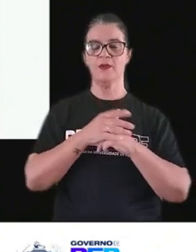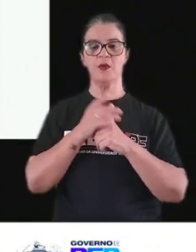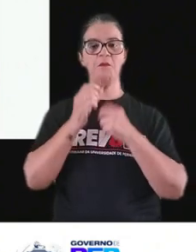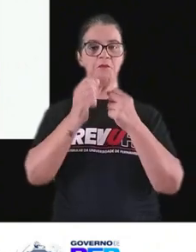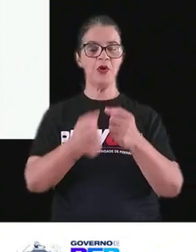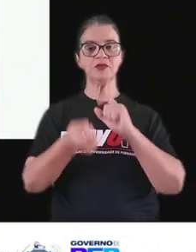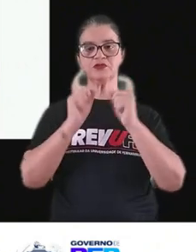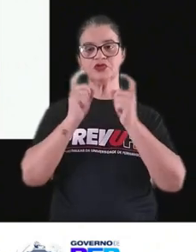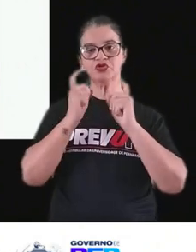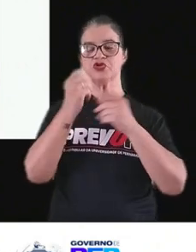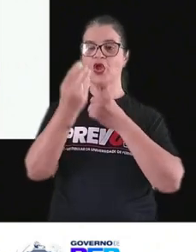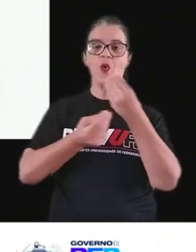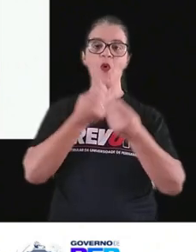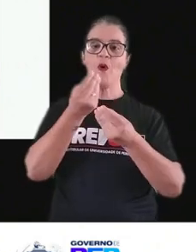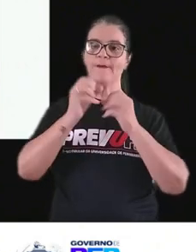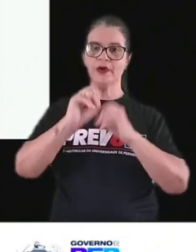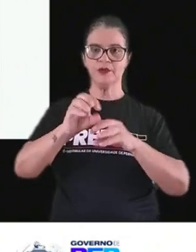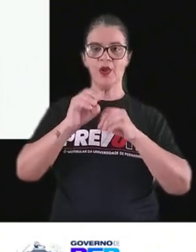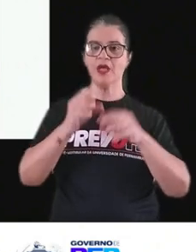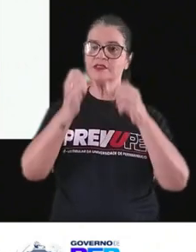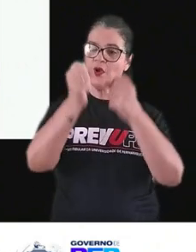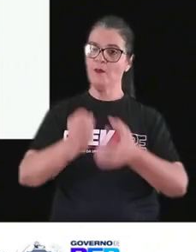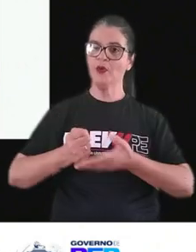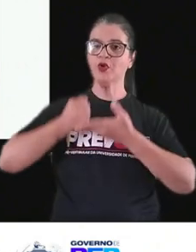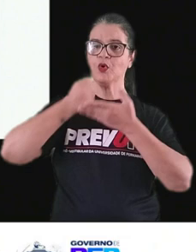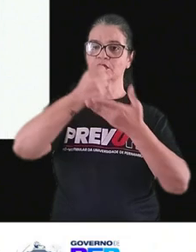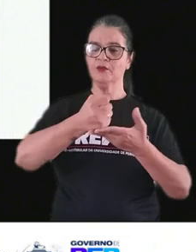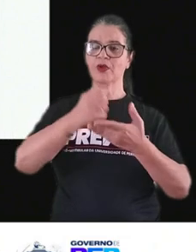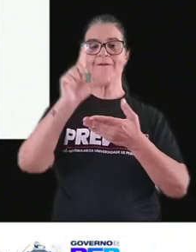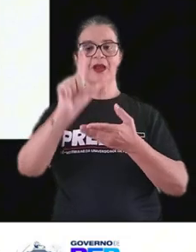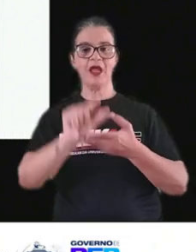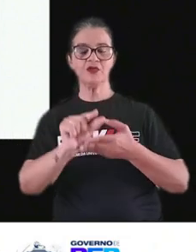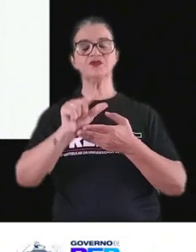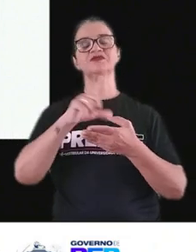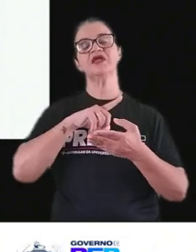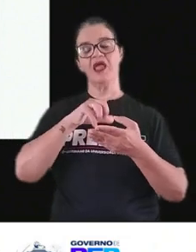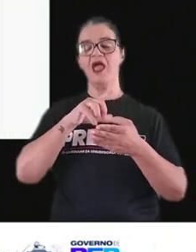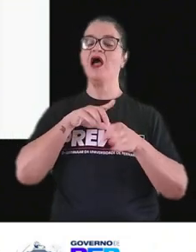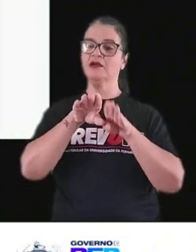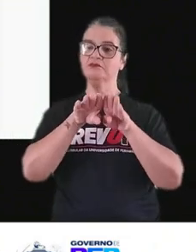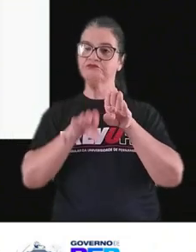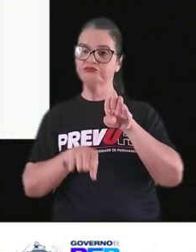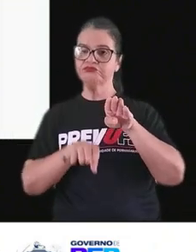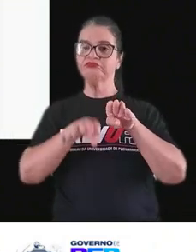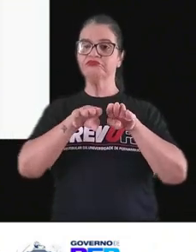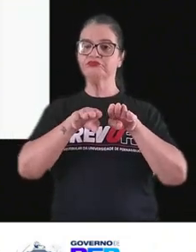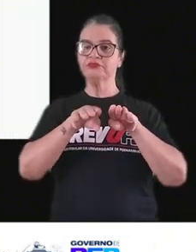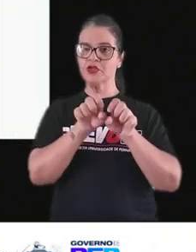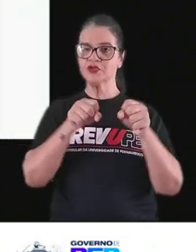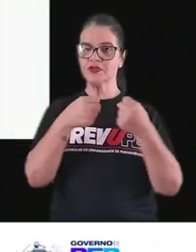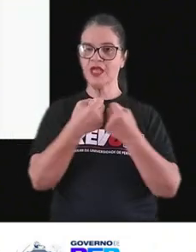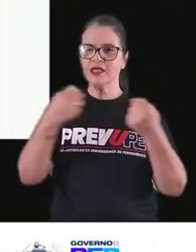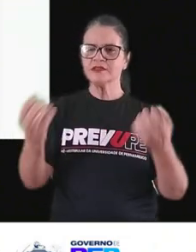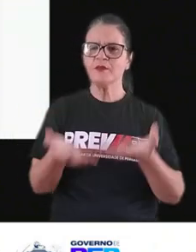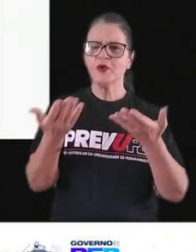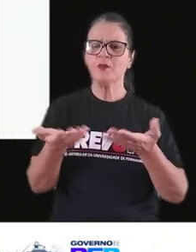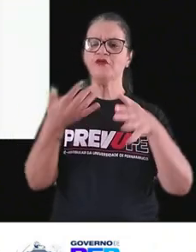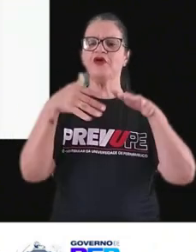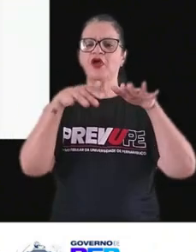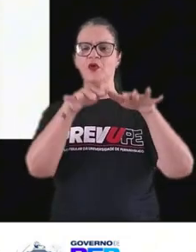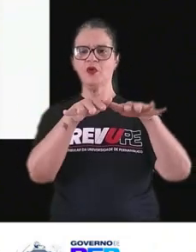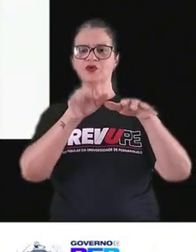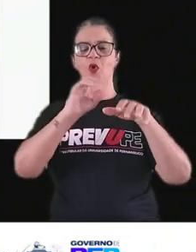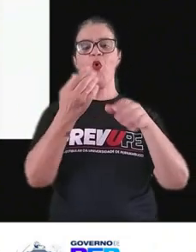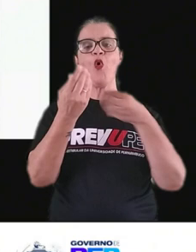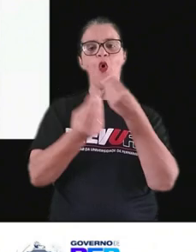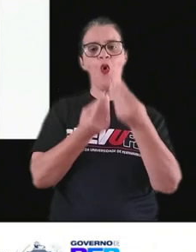pode-se discutir como a educação pode contribuir para reduzir desigualdades sociais e promover a inclusão ou